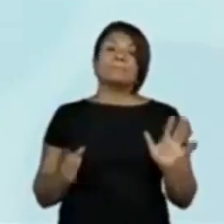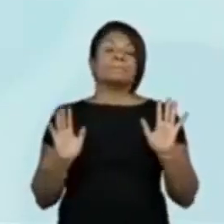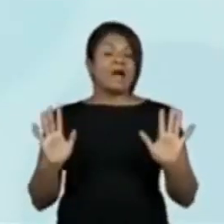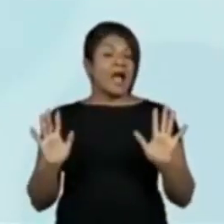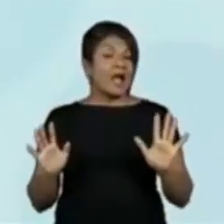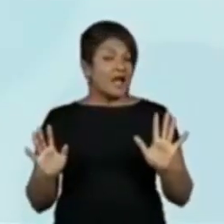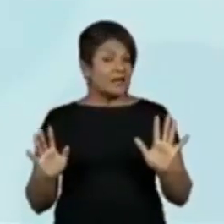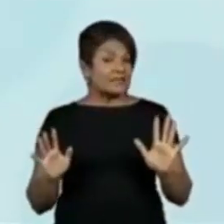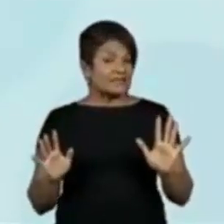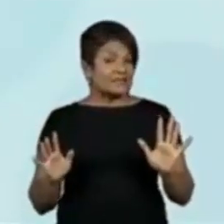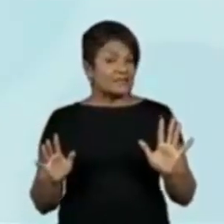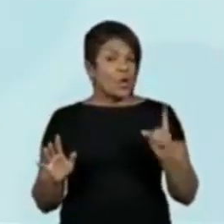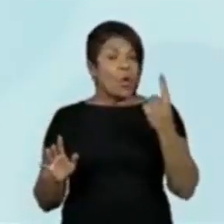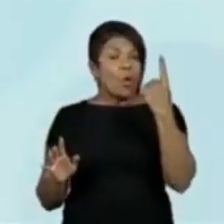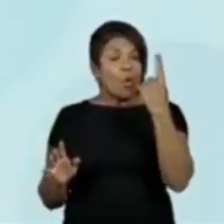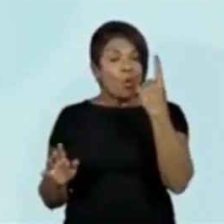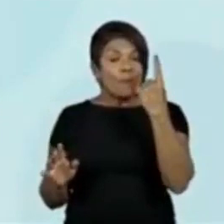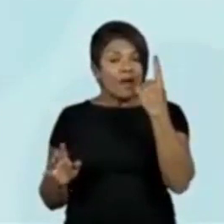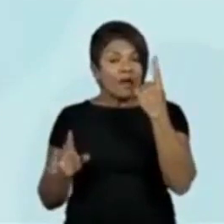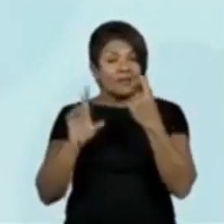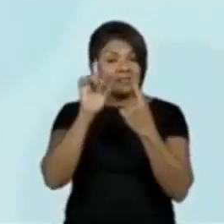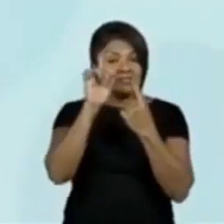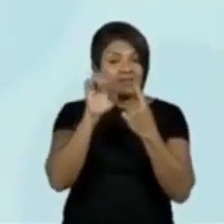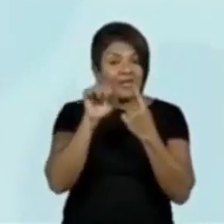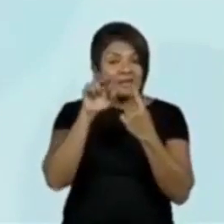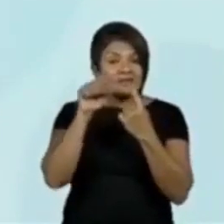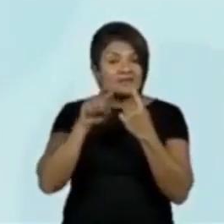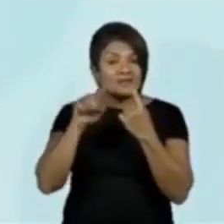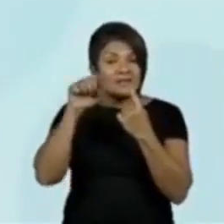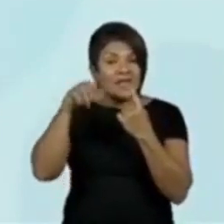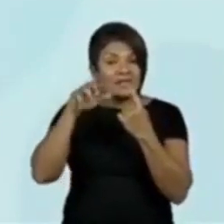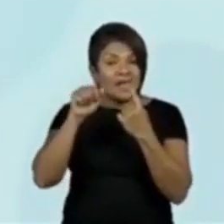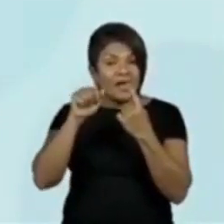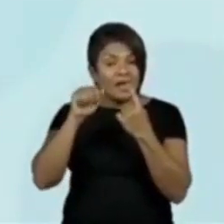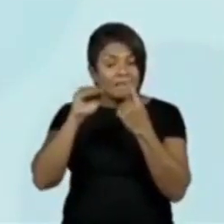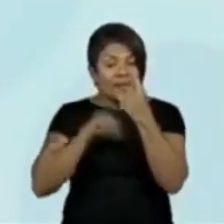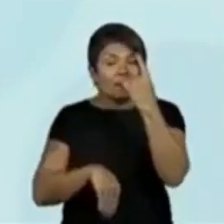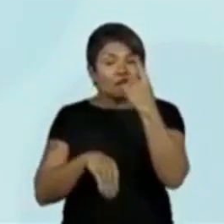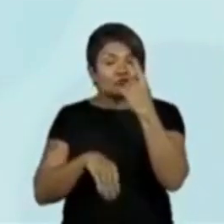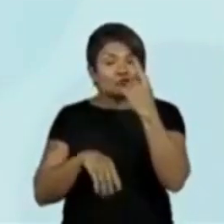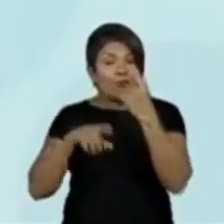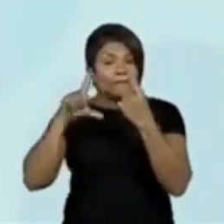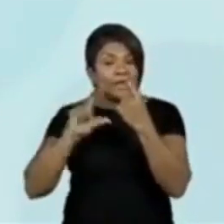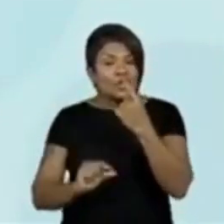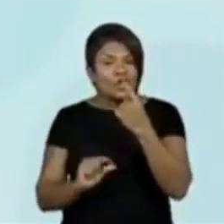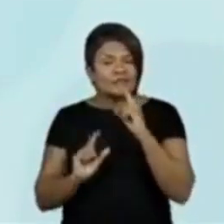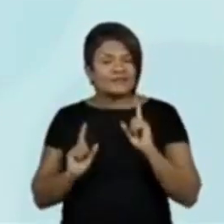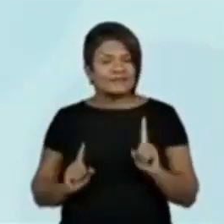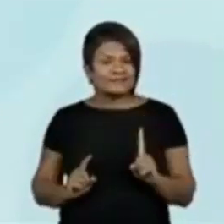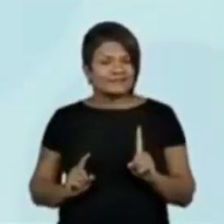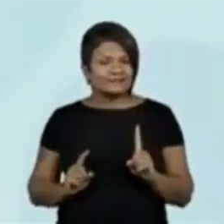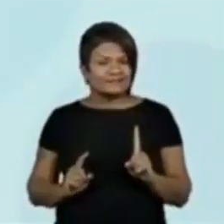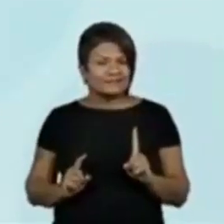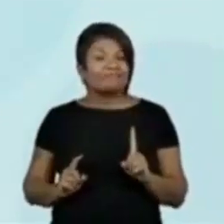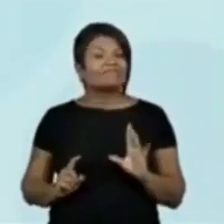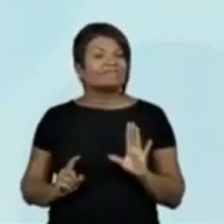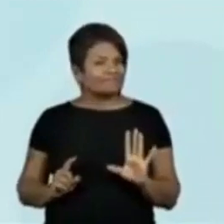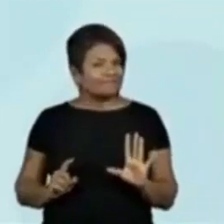que uma dezena. Nesse caso, observem, eu preciso olhar em todos que